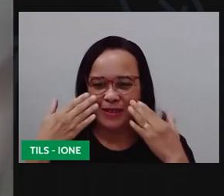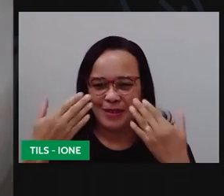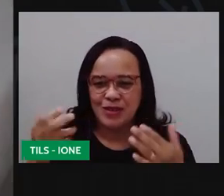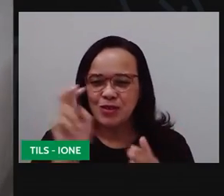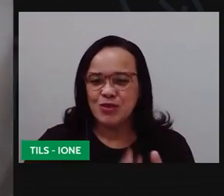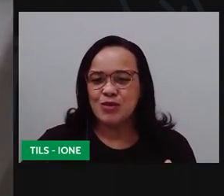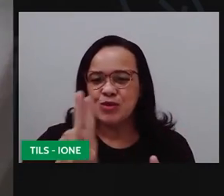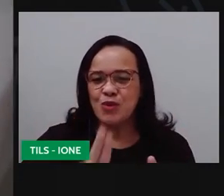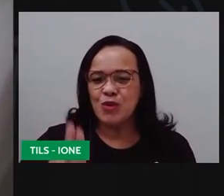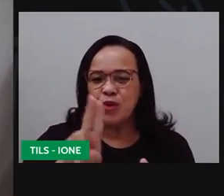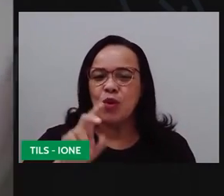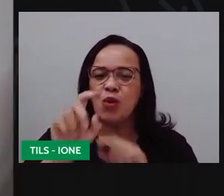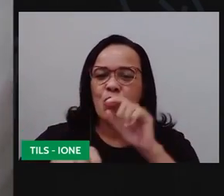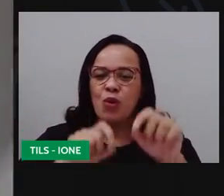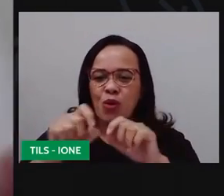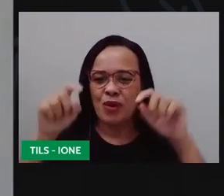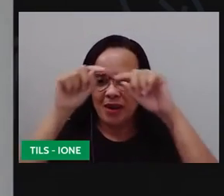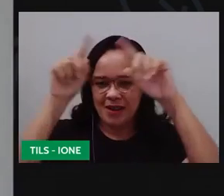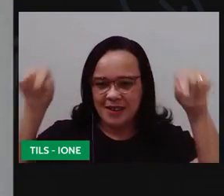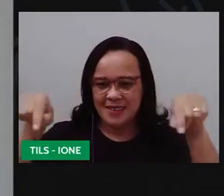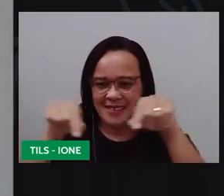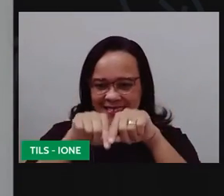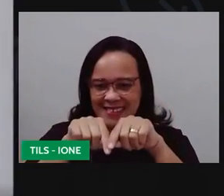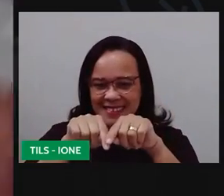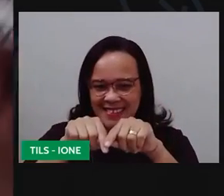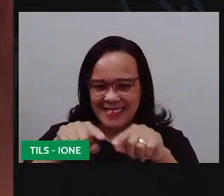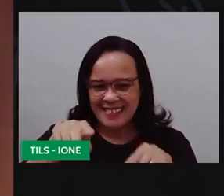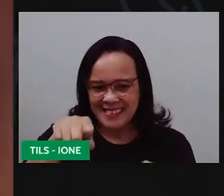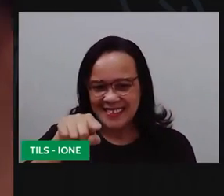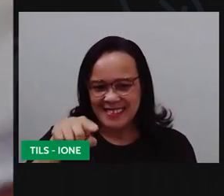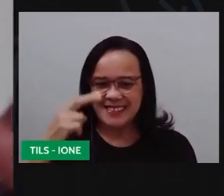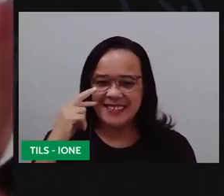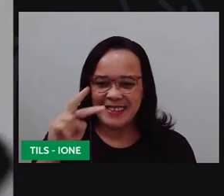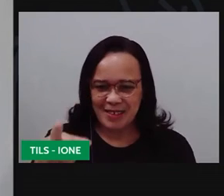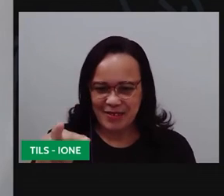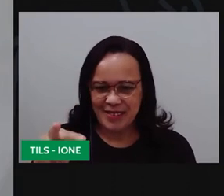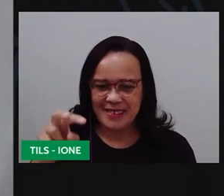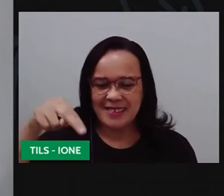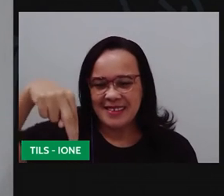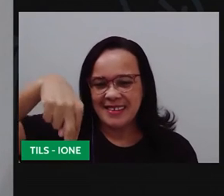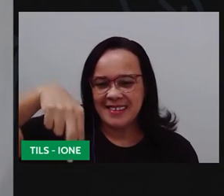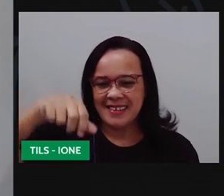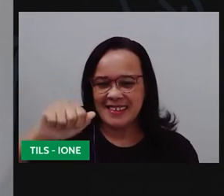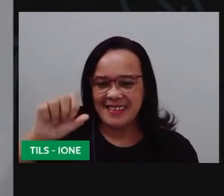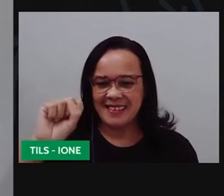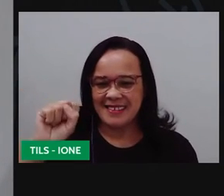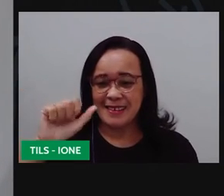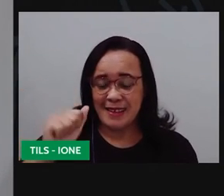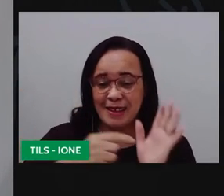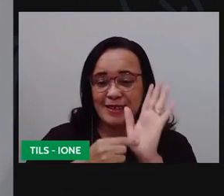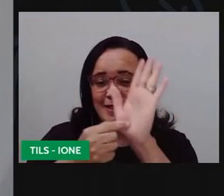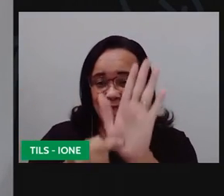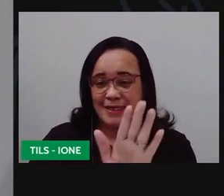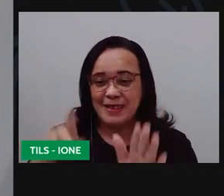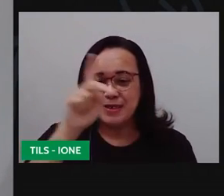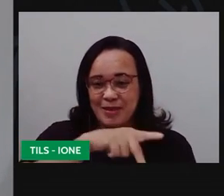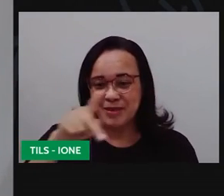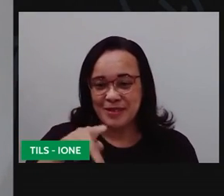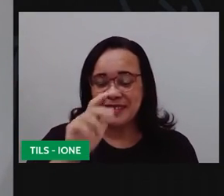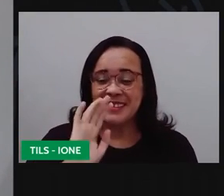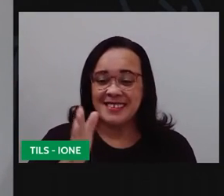usando ó o nosso quadro aquele quadro encanada olha aqui tá vendo o quadro da nada que é para mostrou para vocês